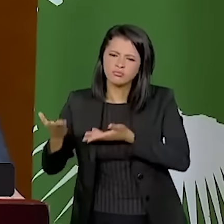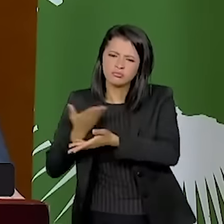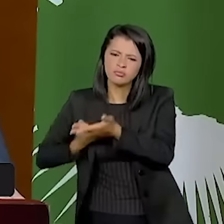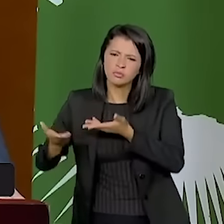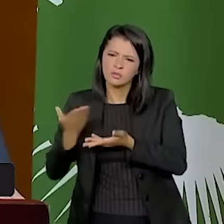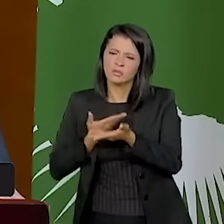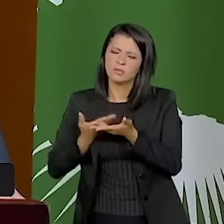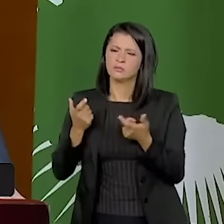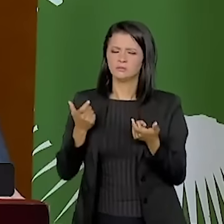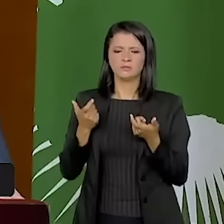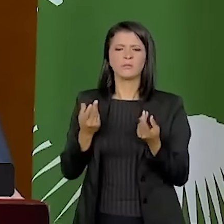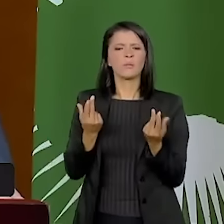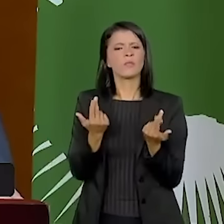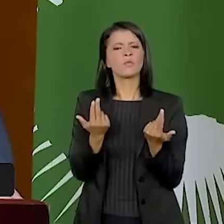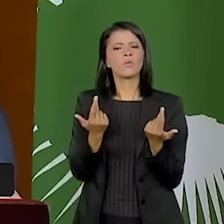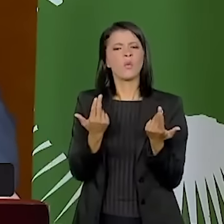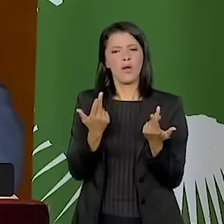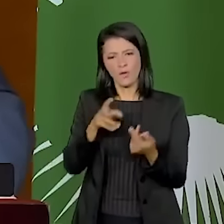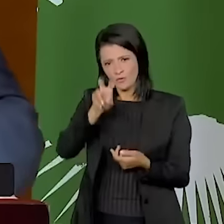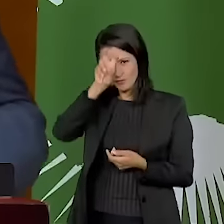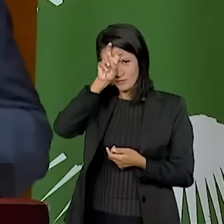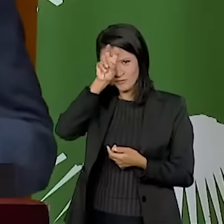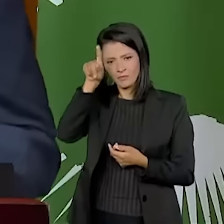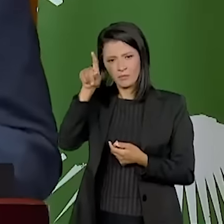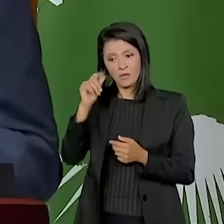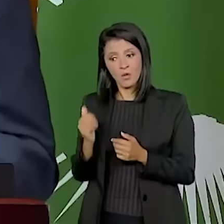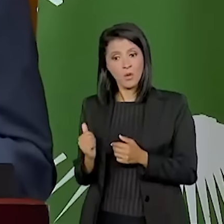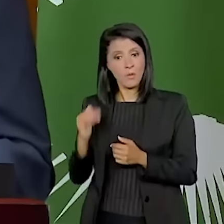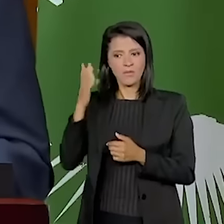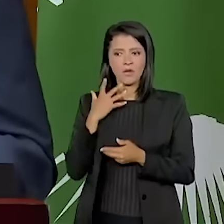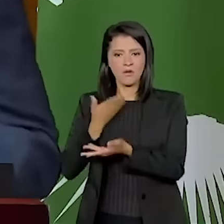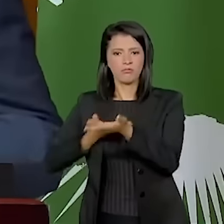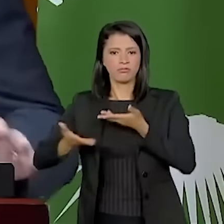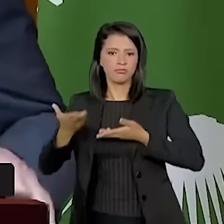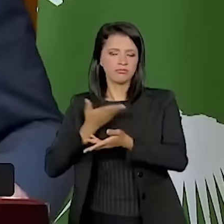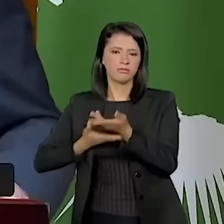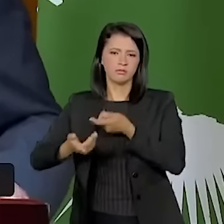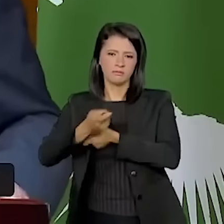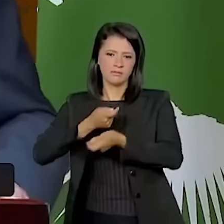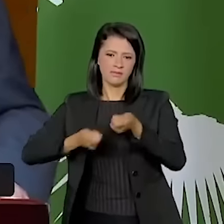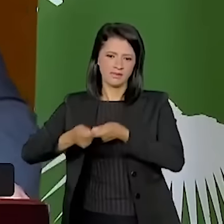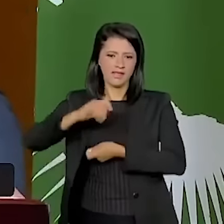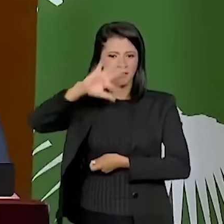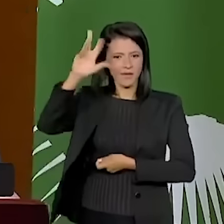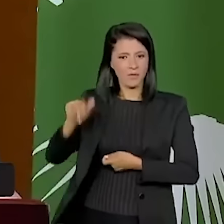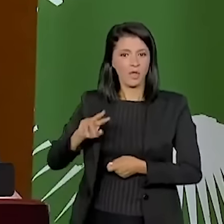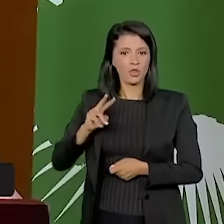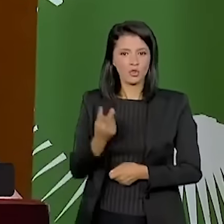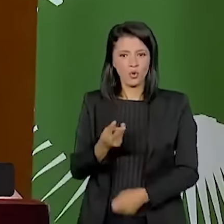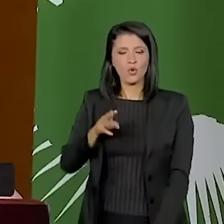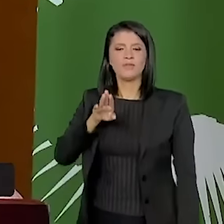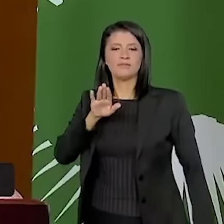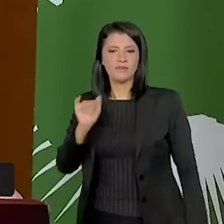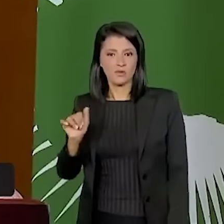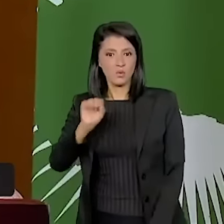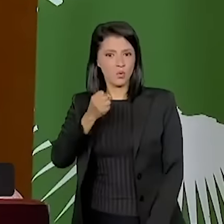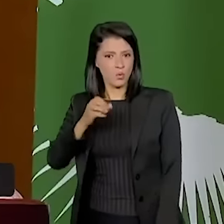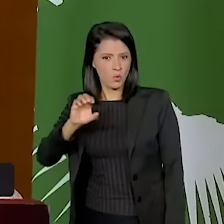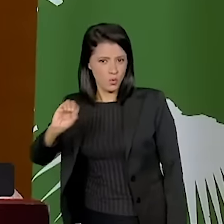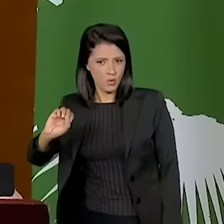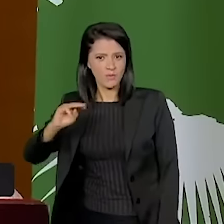Mesmo com o Egito, que é a nossa maior balança comercial na África, são 2 bilhões e 800